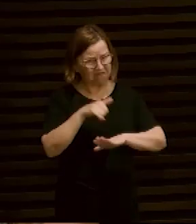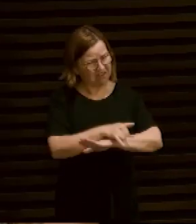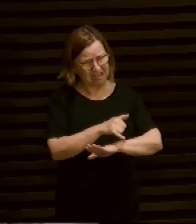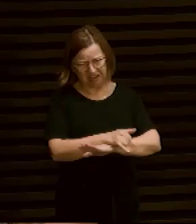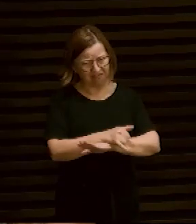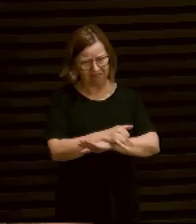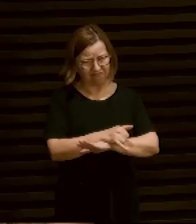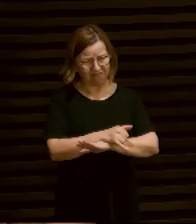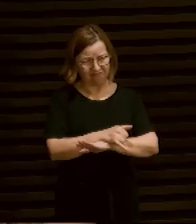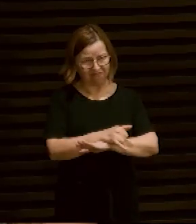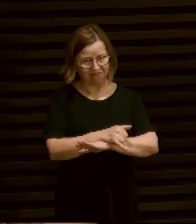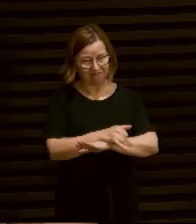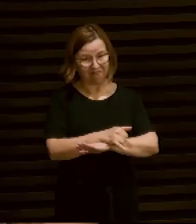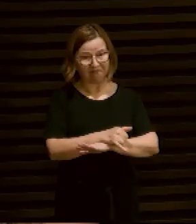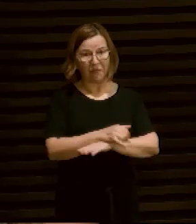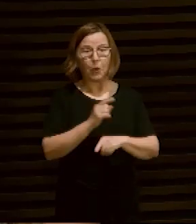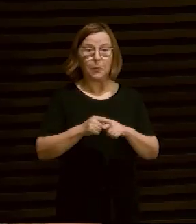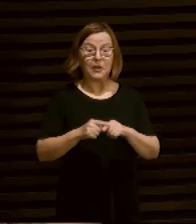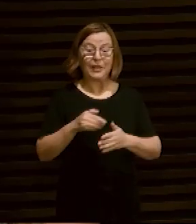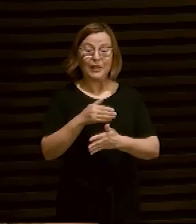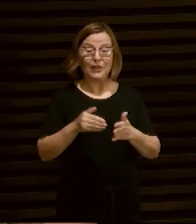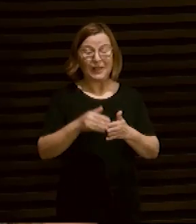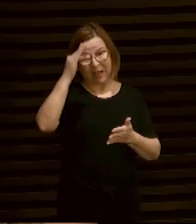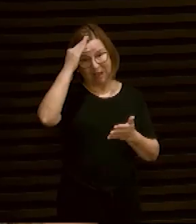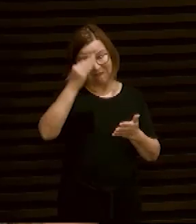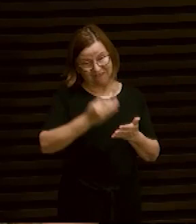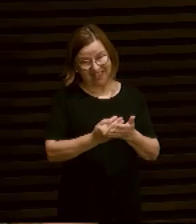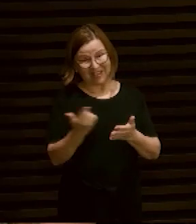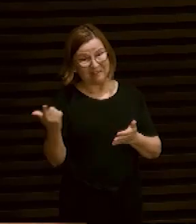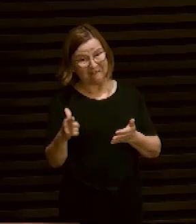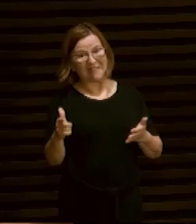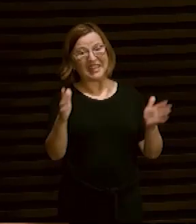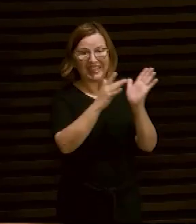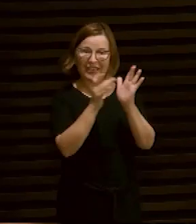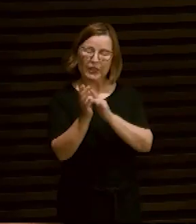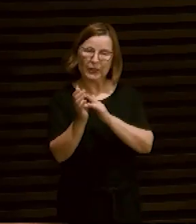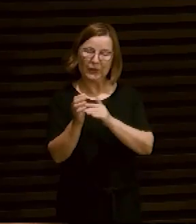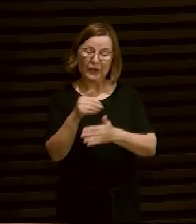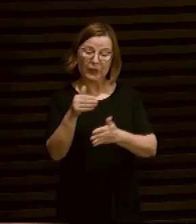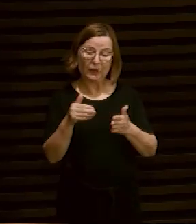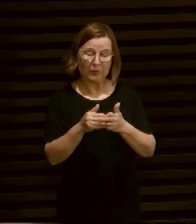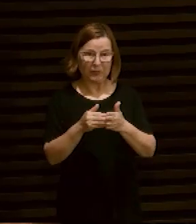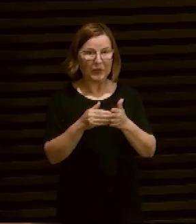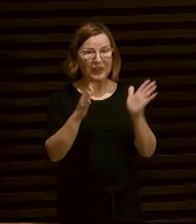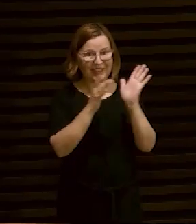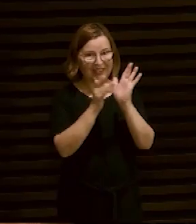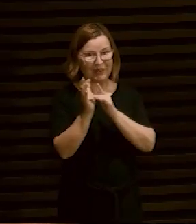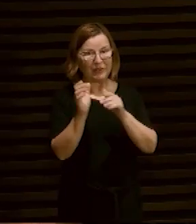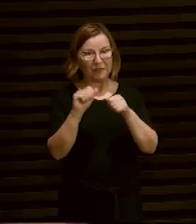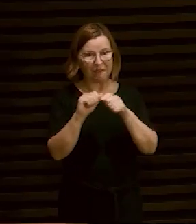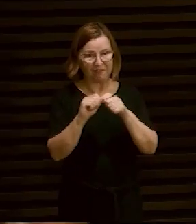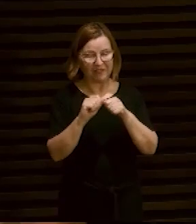a fé que eu tenho é dele. E toda a graça que eu tenho é dele. E tudo que ele fez